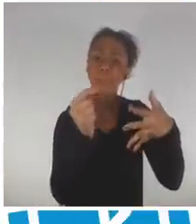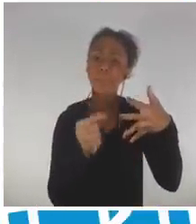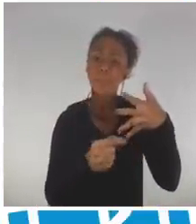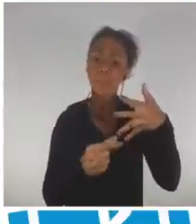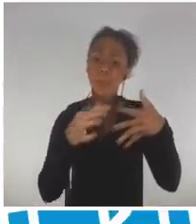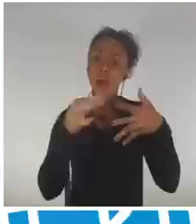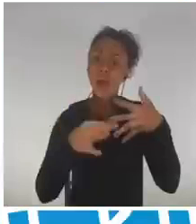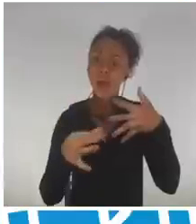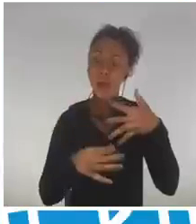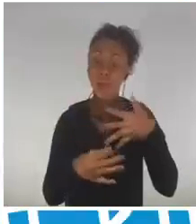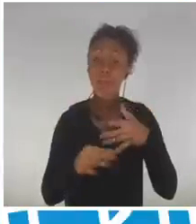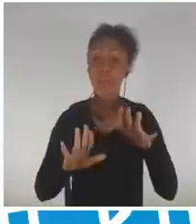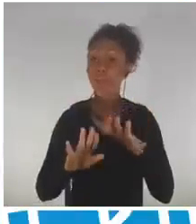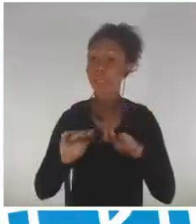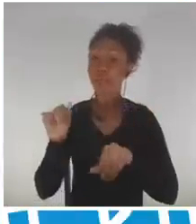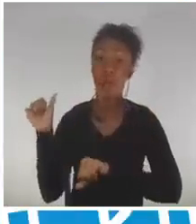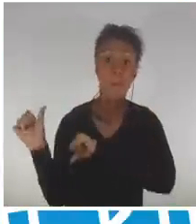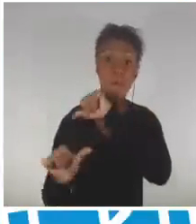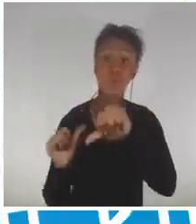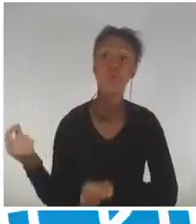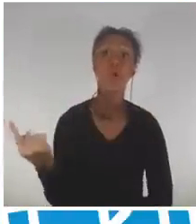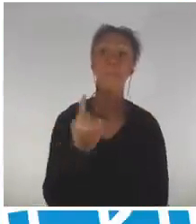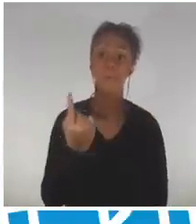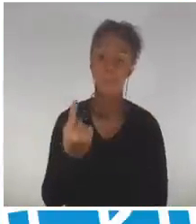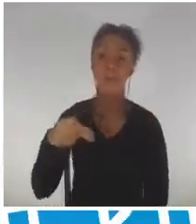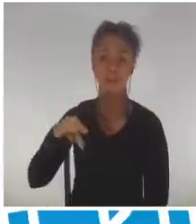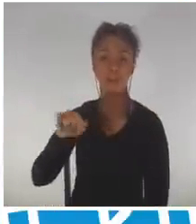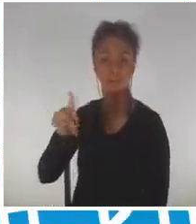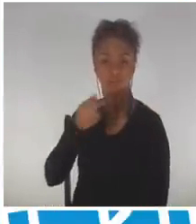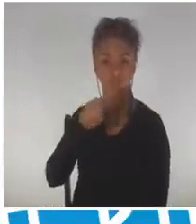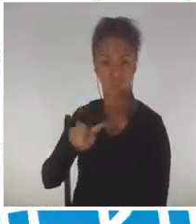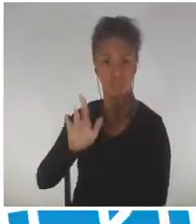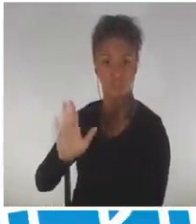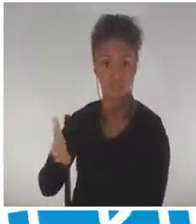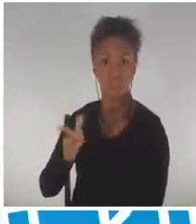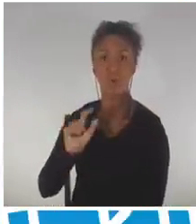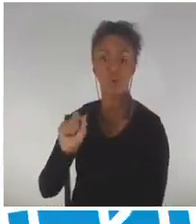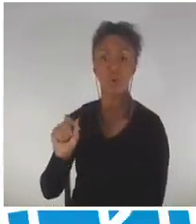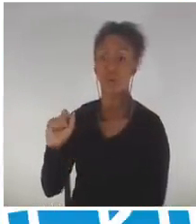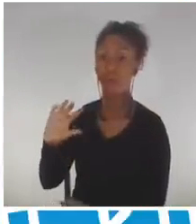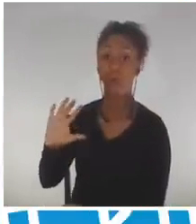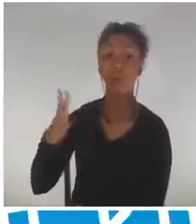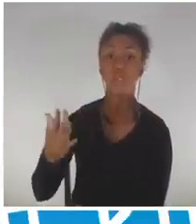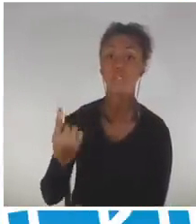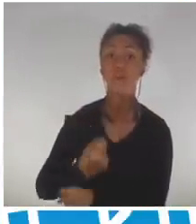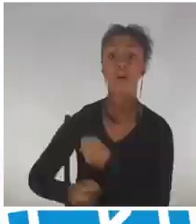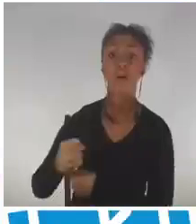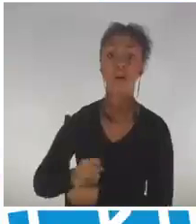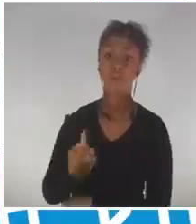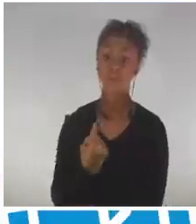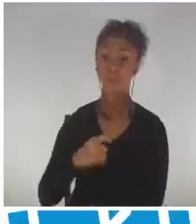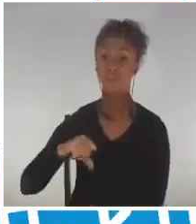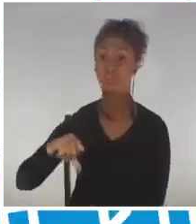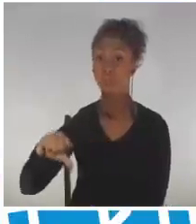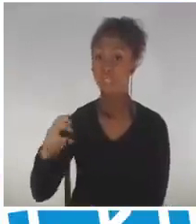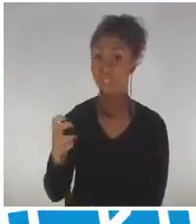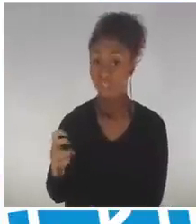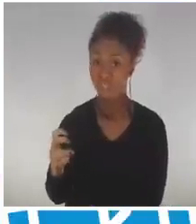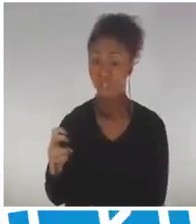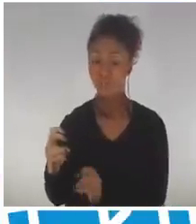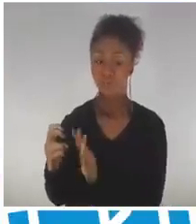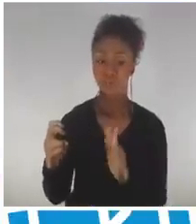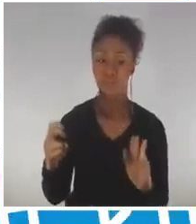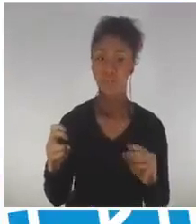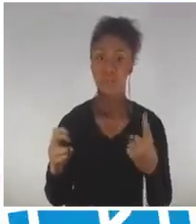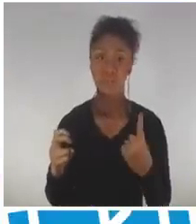grande modificação, a Nilma já tocou nesse assunto, ocorre nos anos 95, 97, né, onde